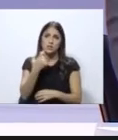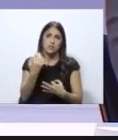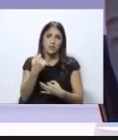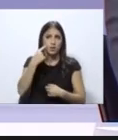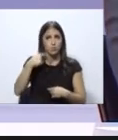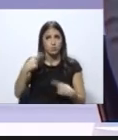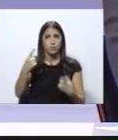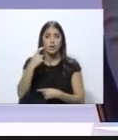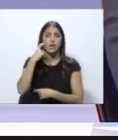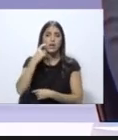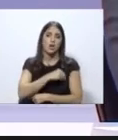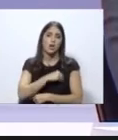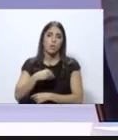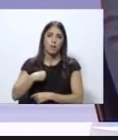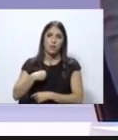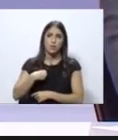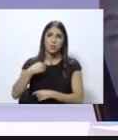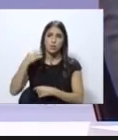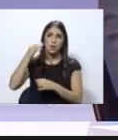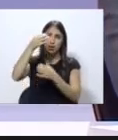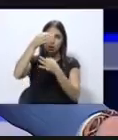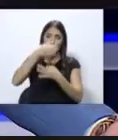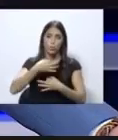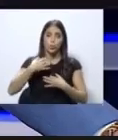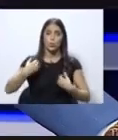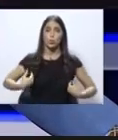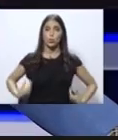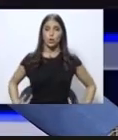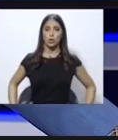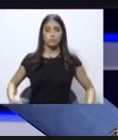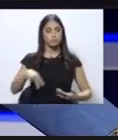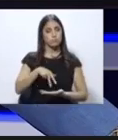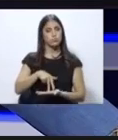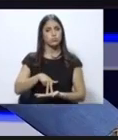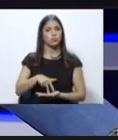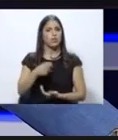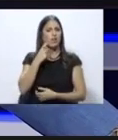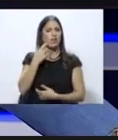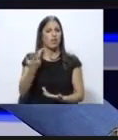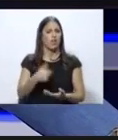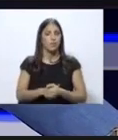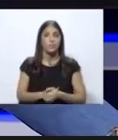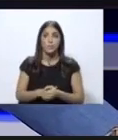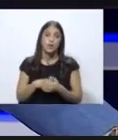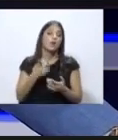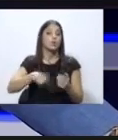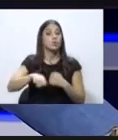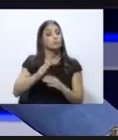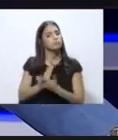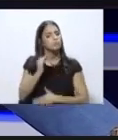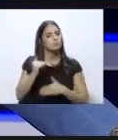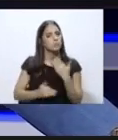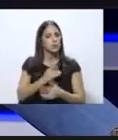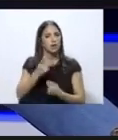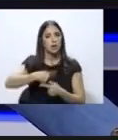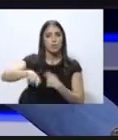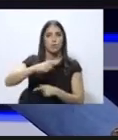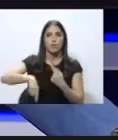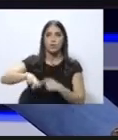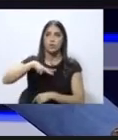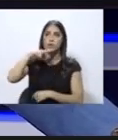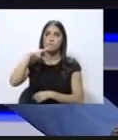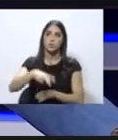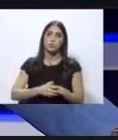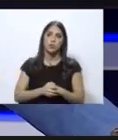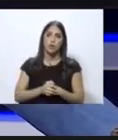é o médico que lhe trata da coluna. Muito bem, e seguimos então agora para falar da Volta a Portugal